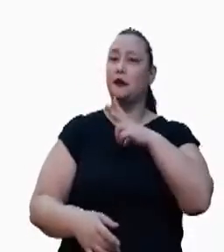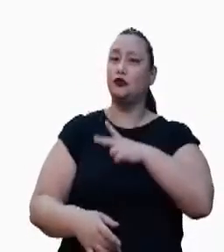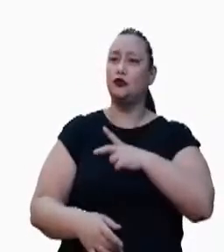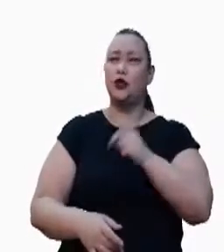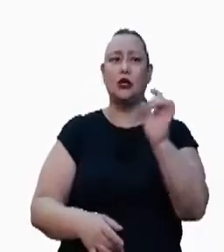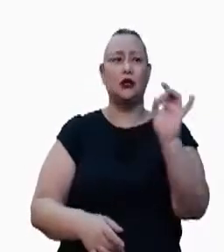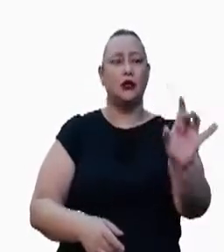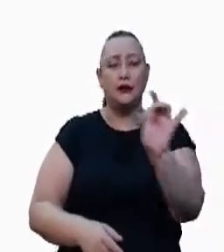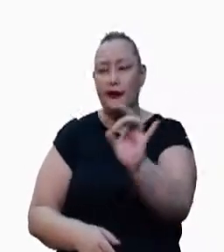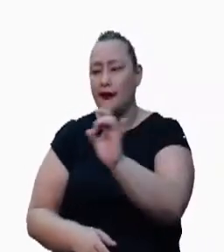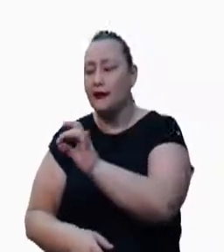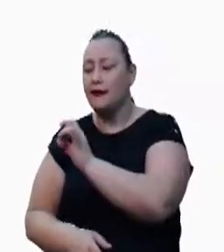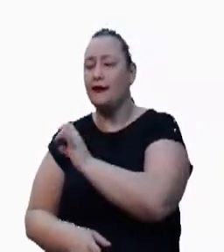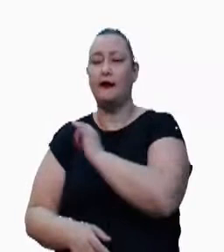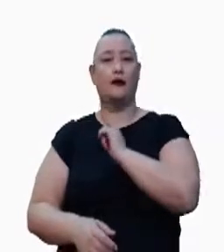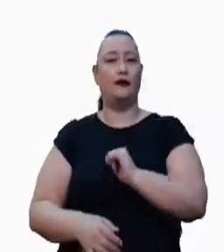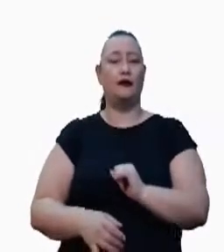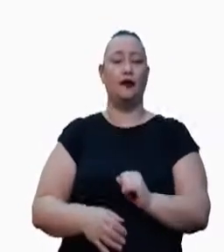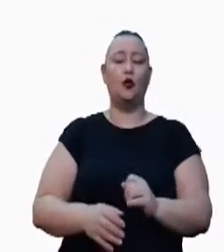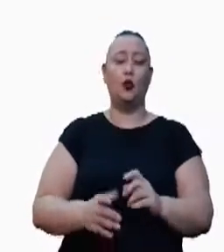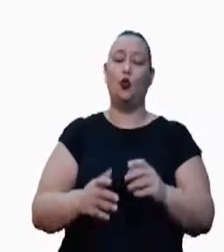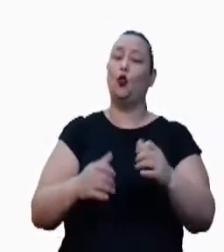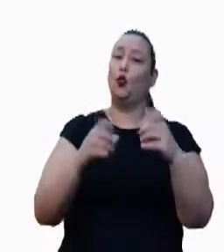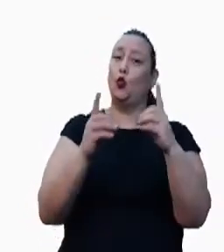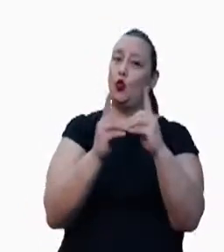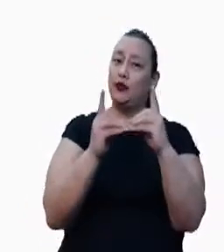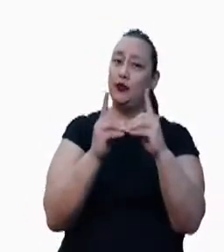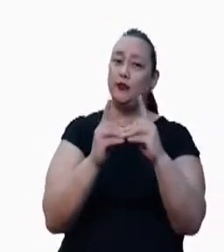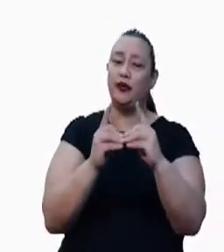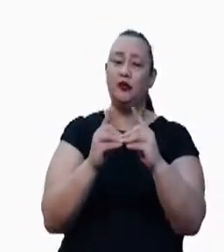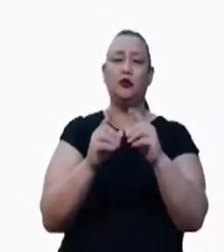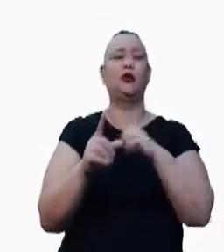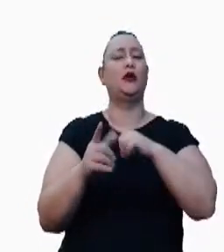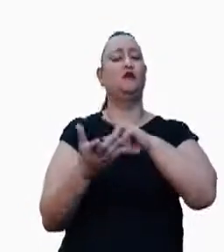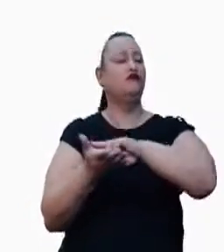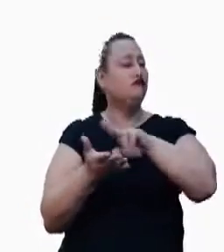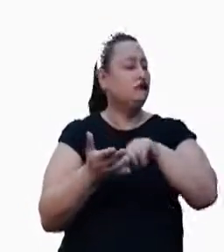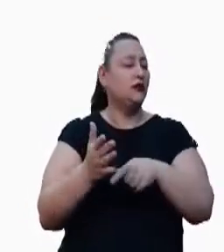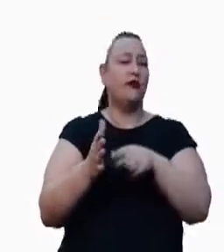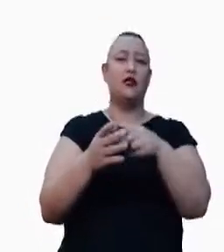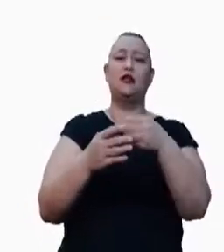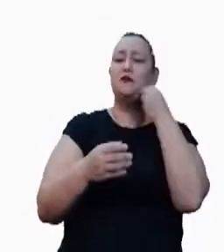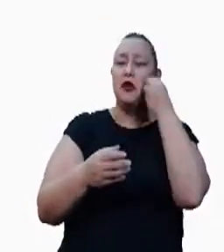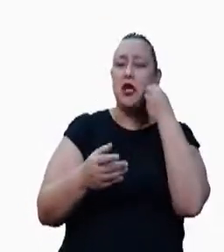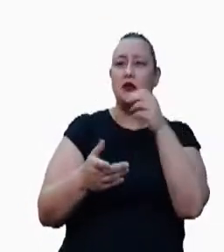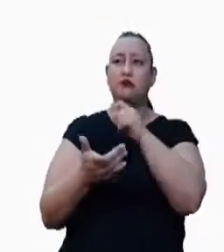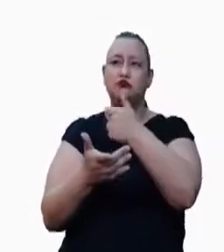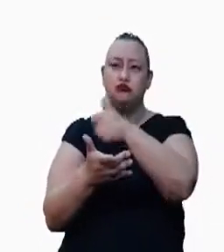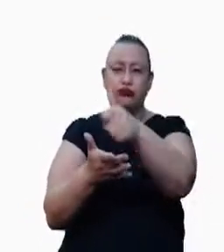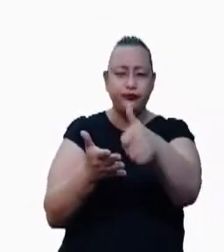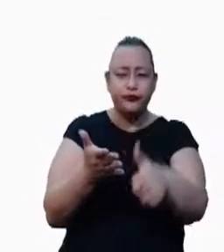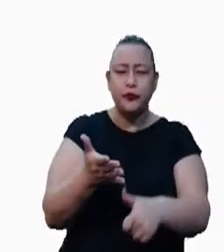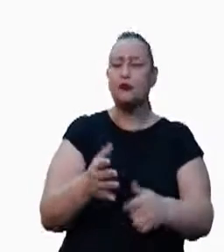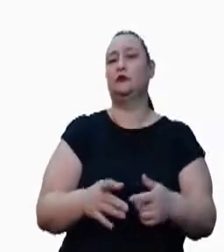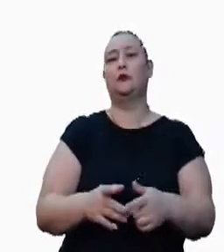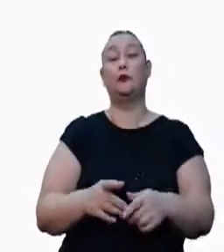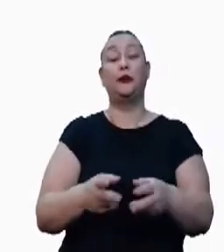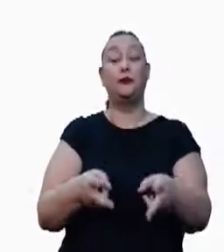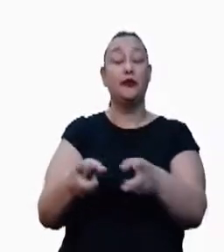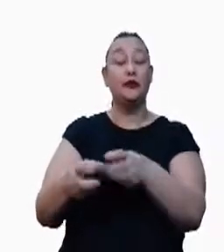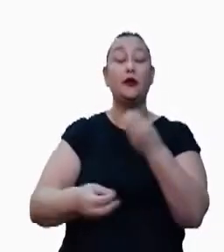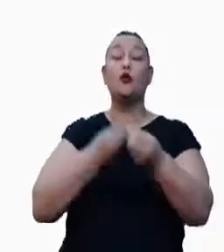isso que nos nossos estudos e no atendimento a gente aplica várias escalas e instrumentos, né, para ver, por exemplo, a independência funcional, como